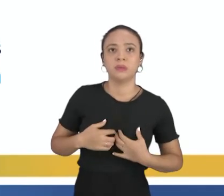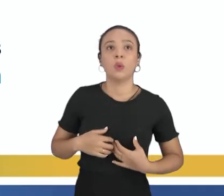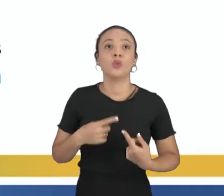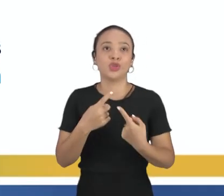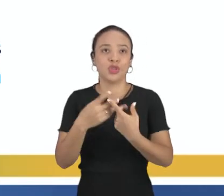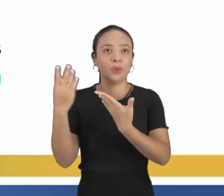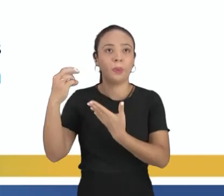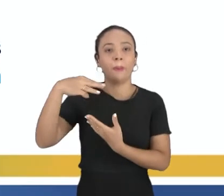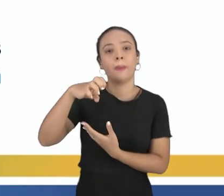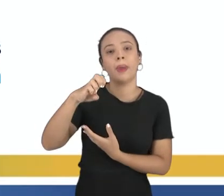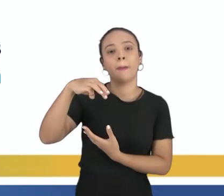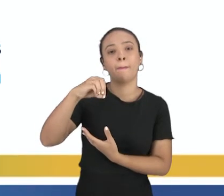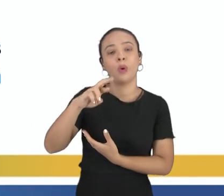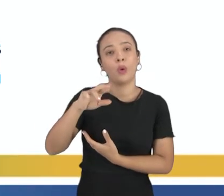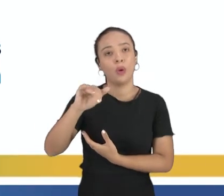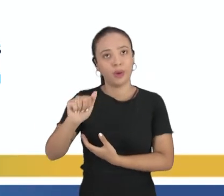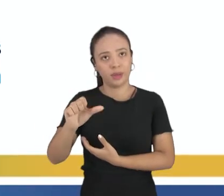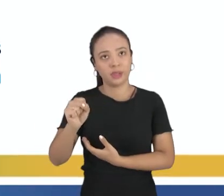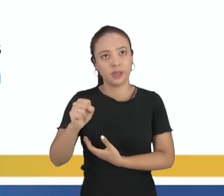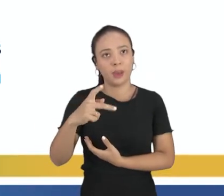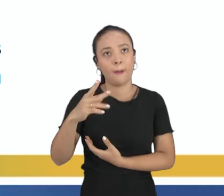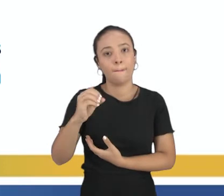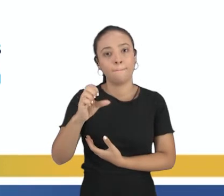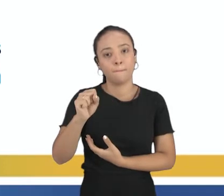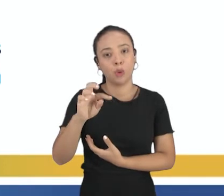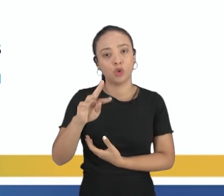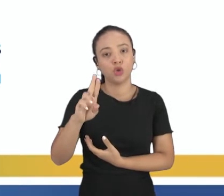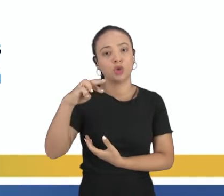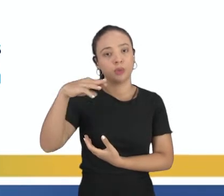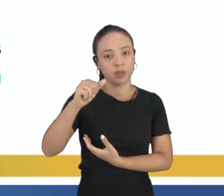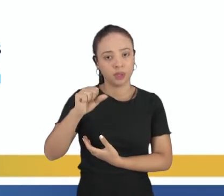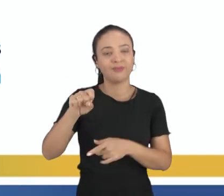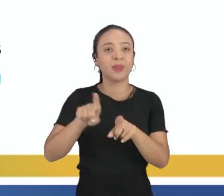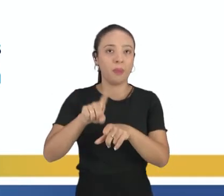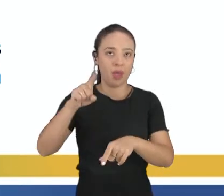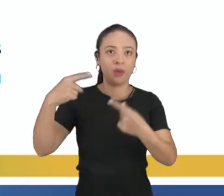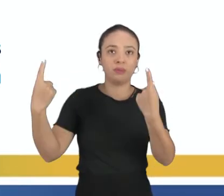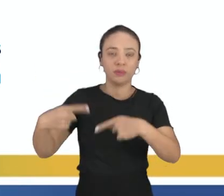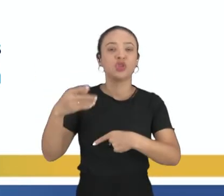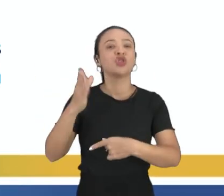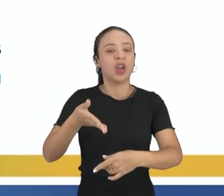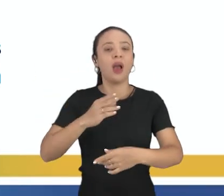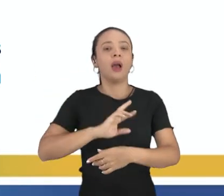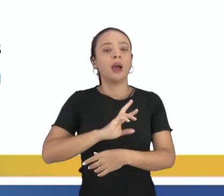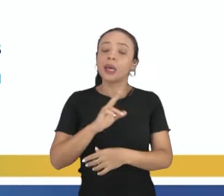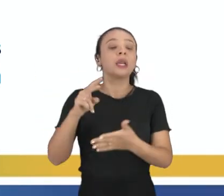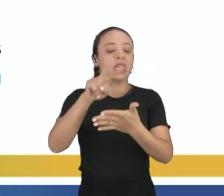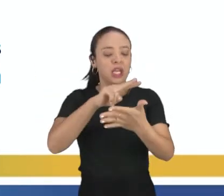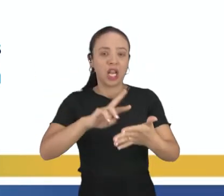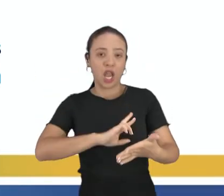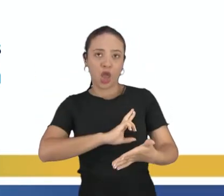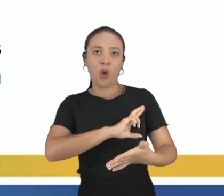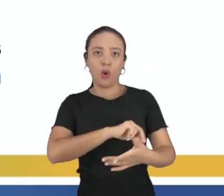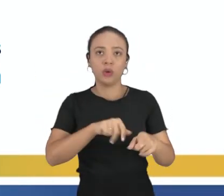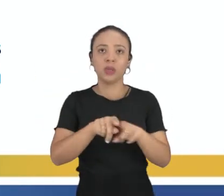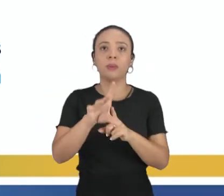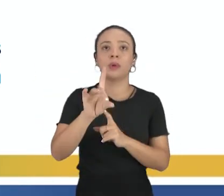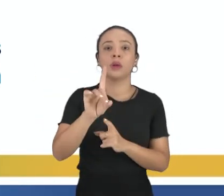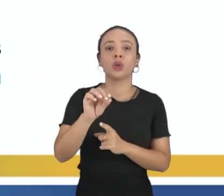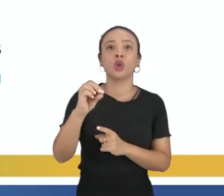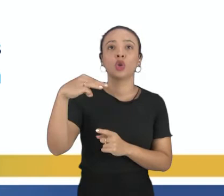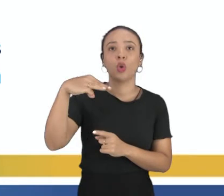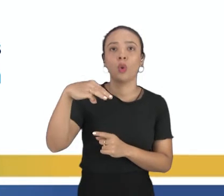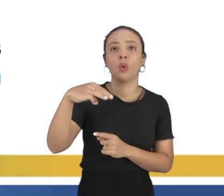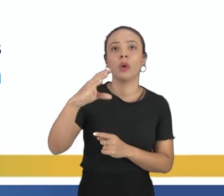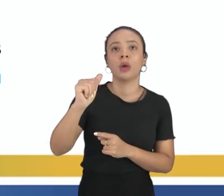Brás Cubas sempre foi um desafio para mim. Apesar de já ter lido o romance Dom Casmurro, também de autoria de